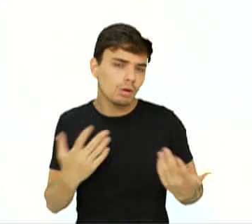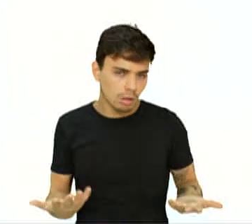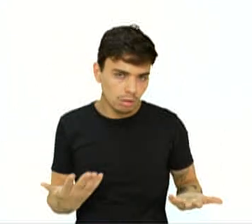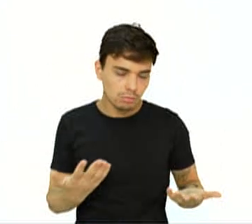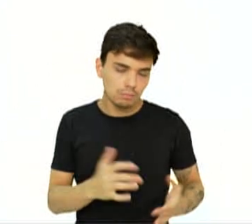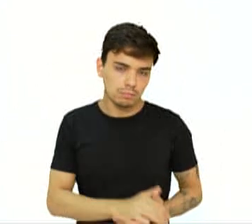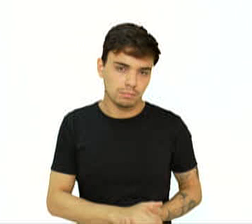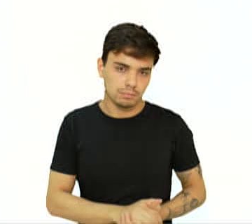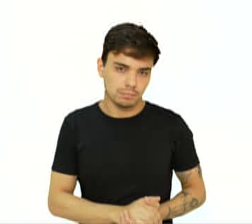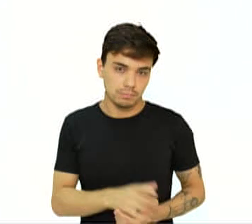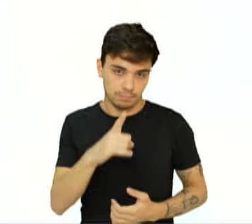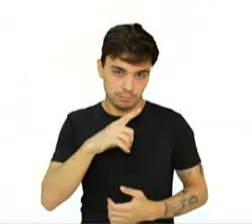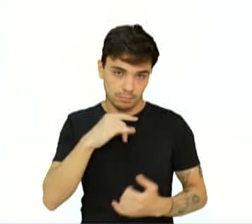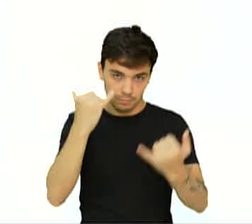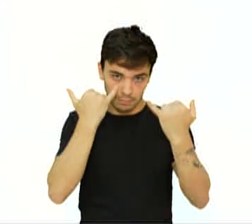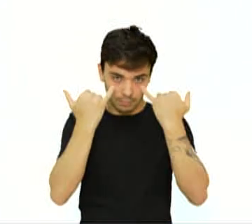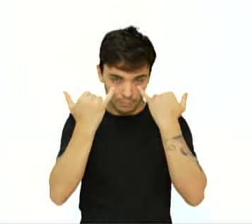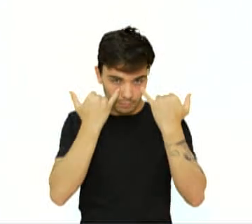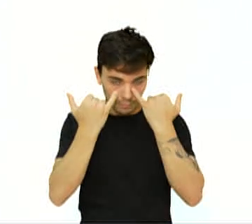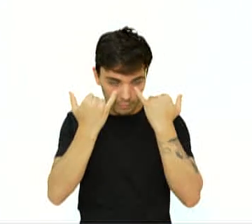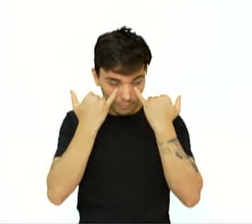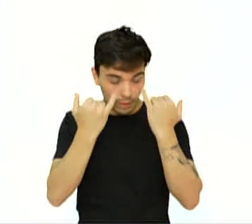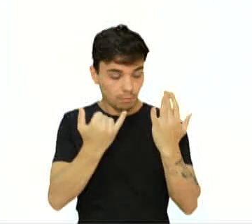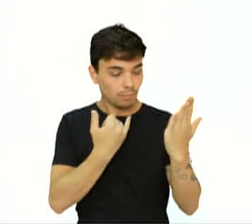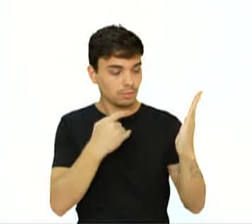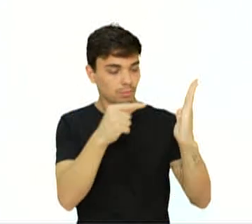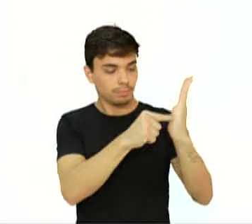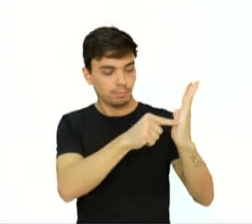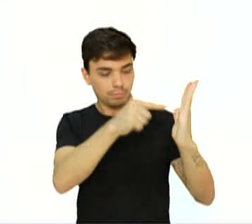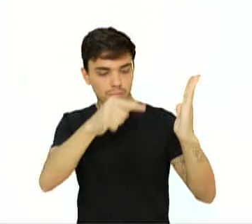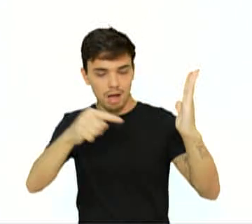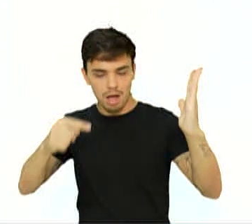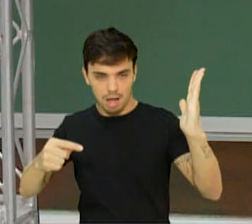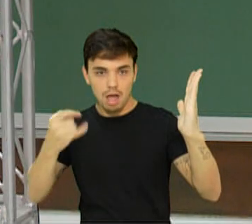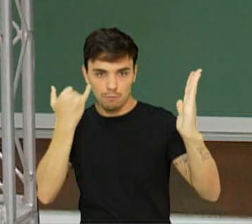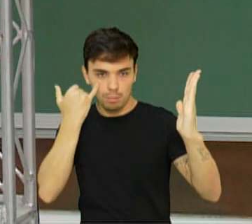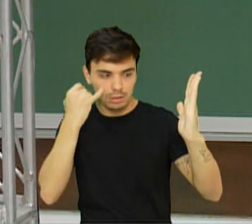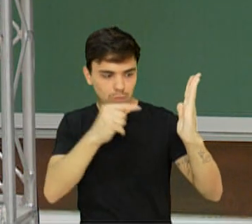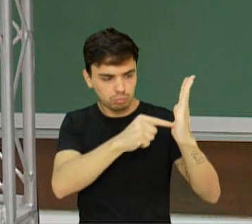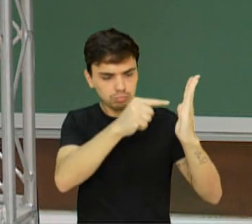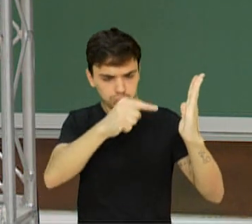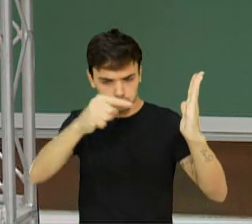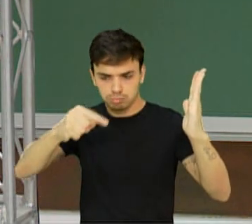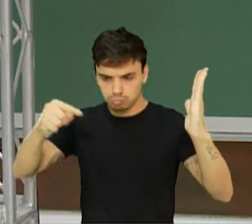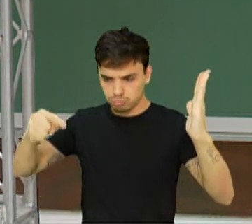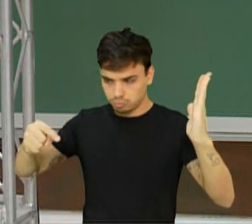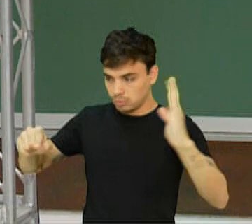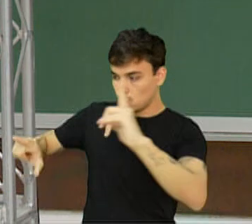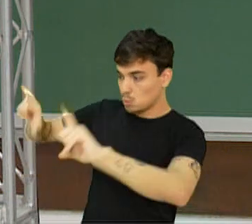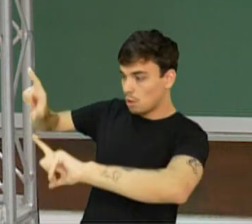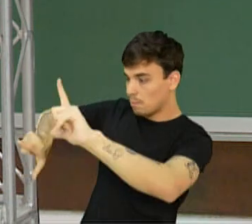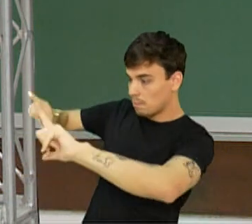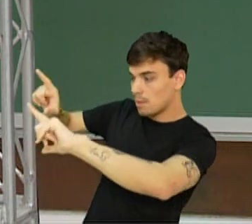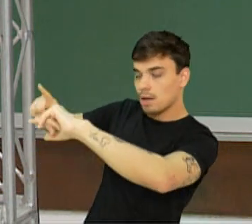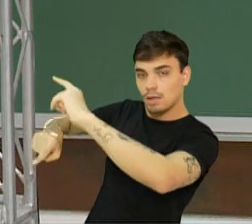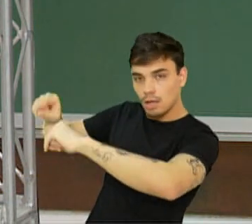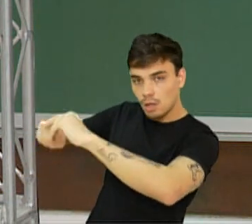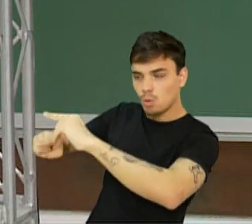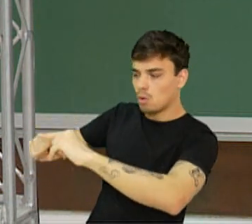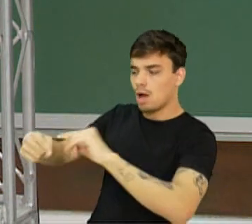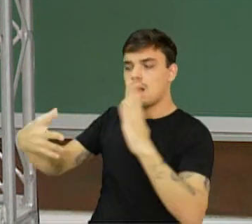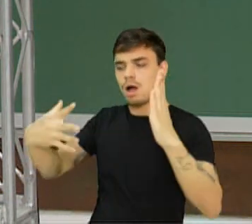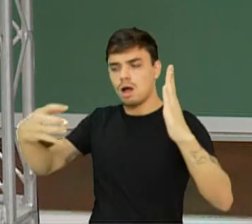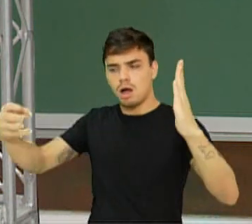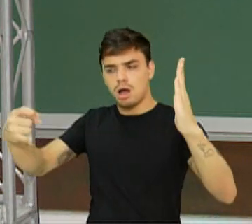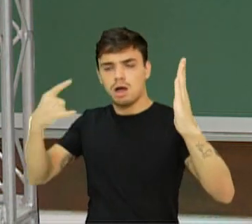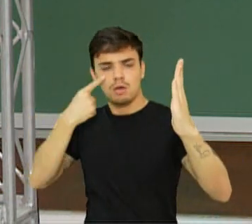passando uma informação via onda pelo controle remoto, o aparelho detecta essa informação, reproduz a informação